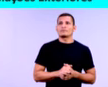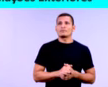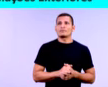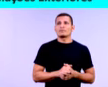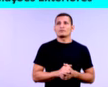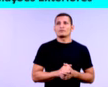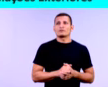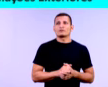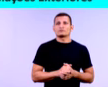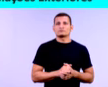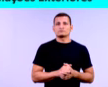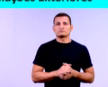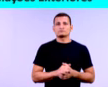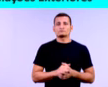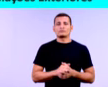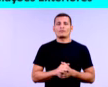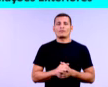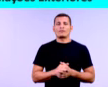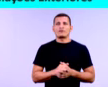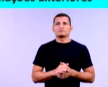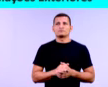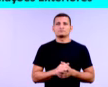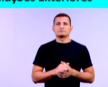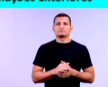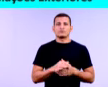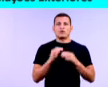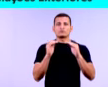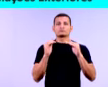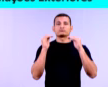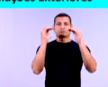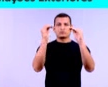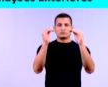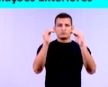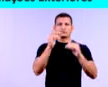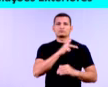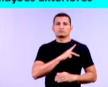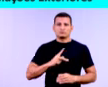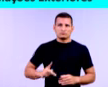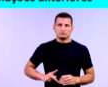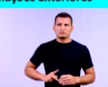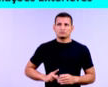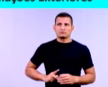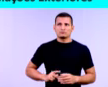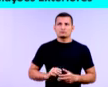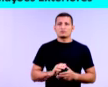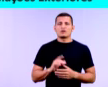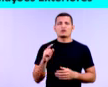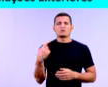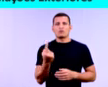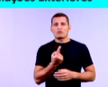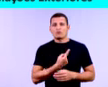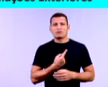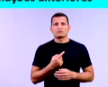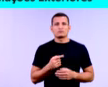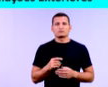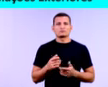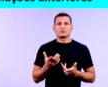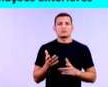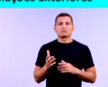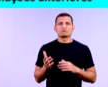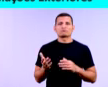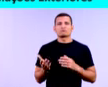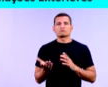para autoridades superiores, inclusive para o presidente da República. E para nós, do dia a dia, ou para autoridades